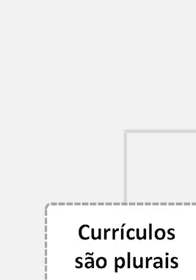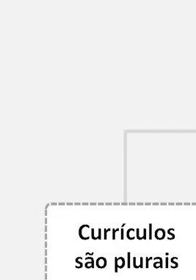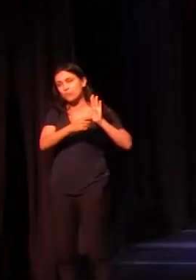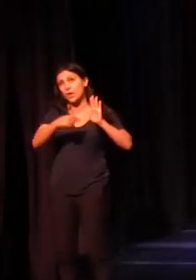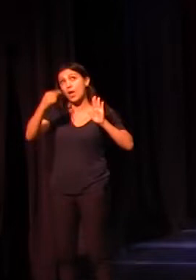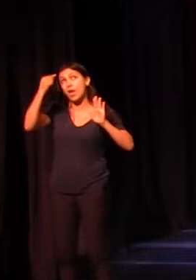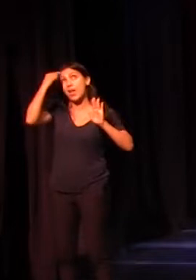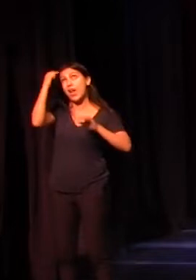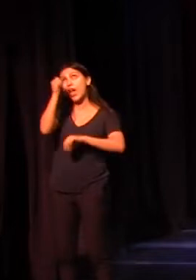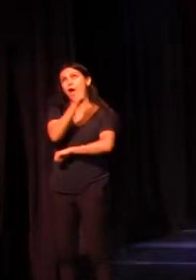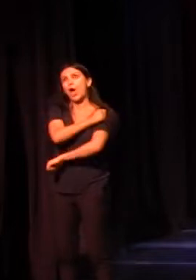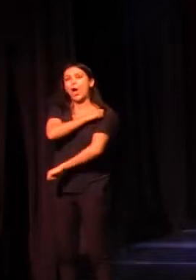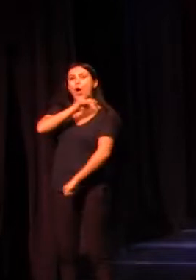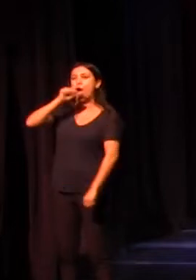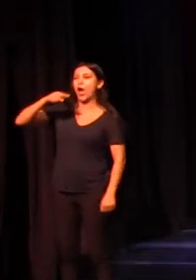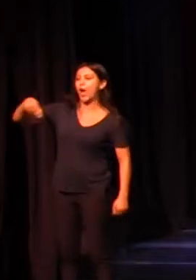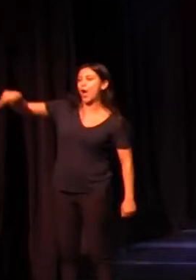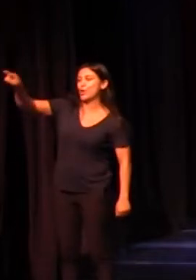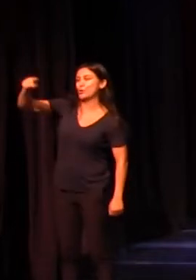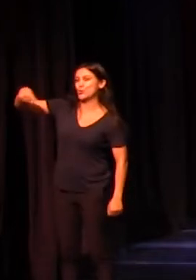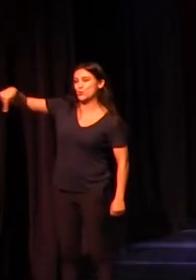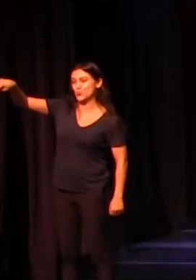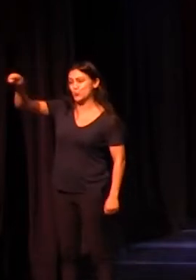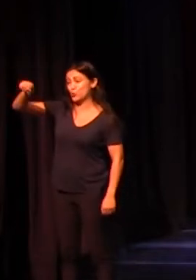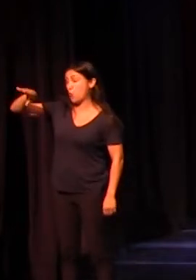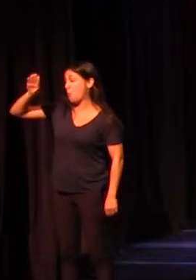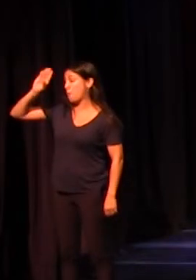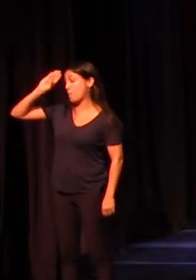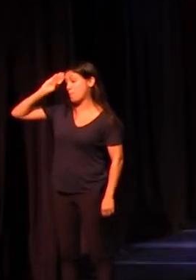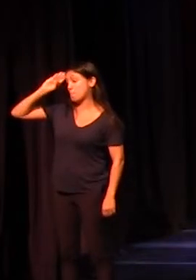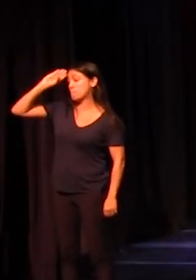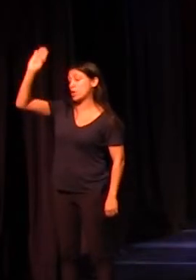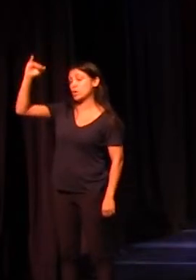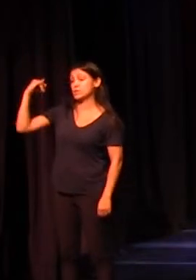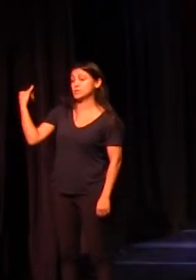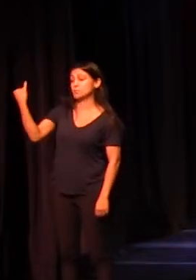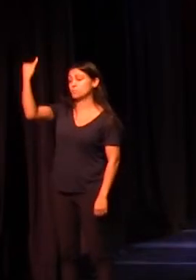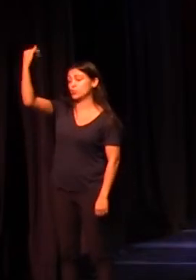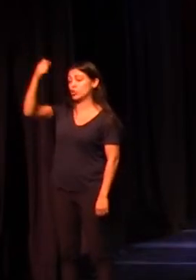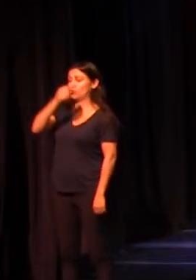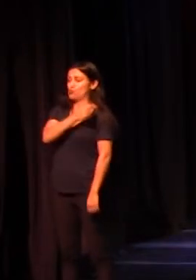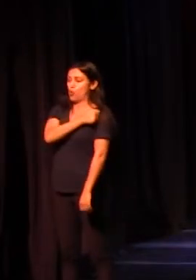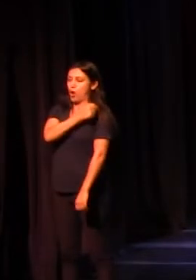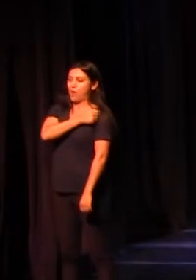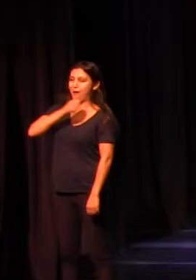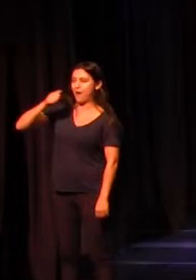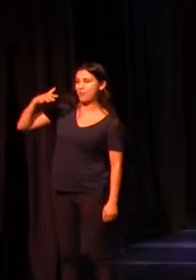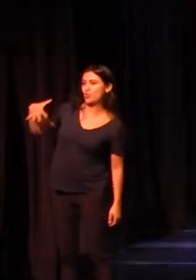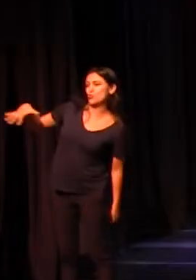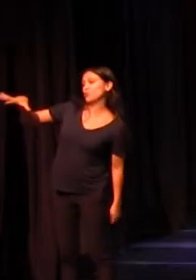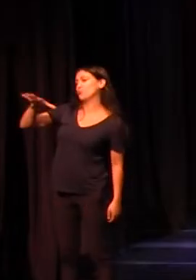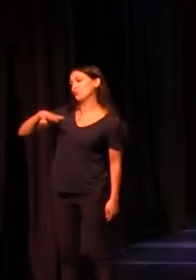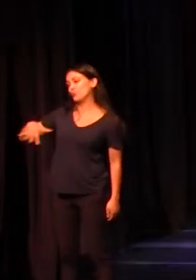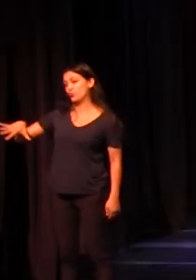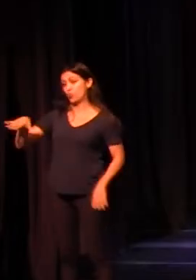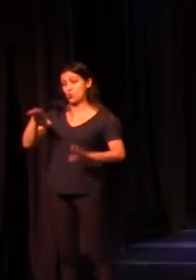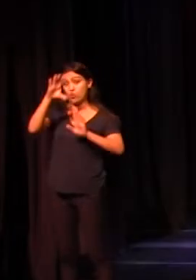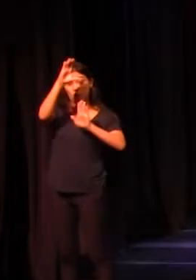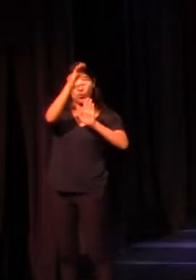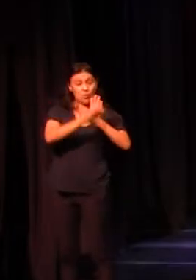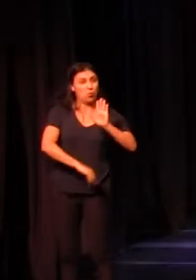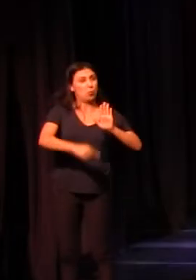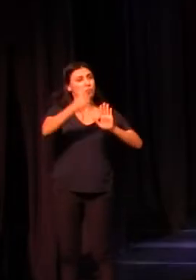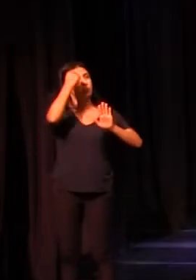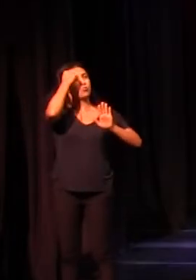Pelos alunos. Então, eles, o centro do currículo são os nossos alunos. Então, ele é centrado, ele é pensado em